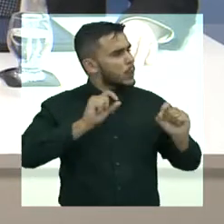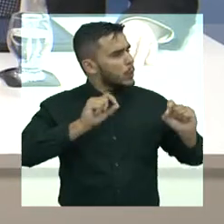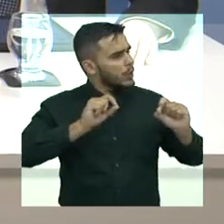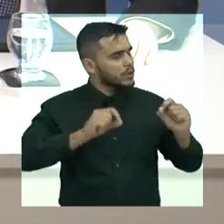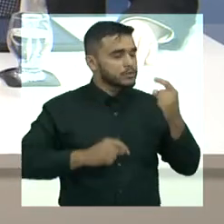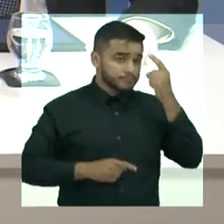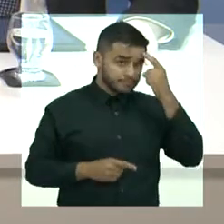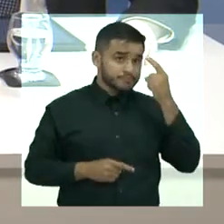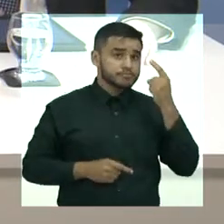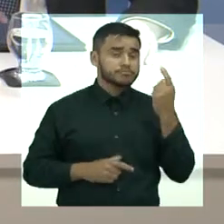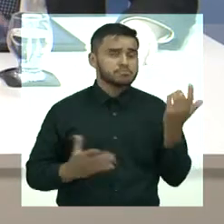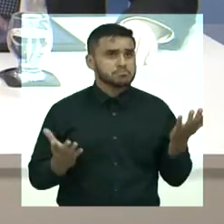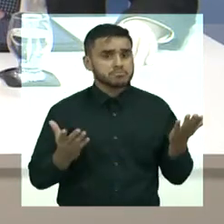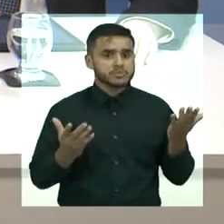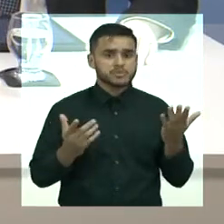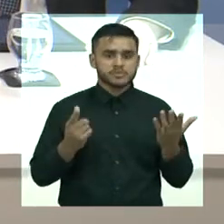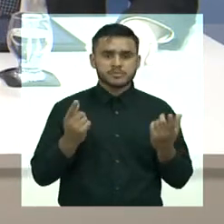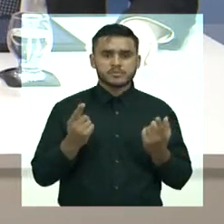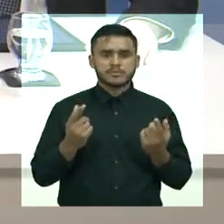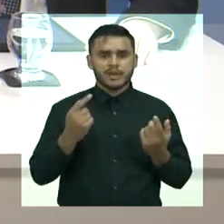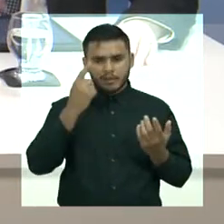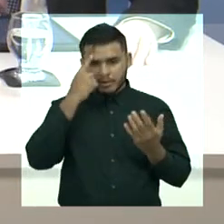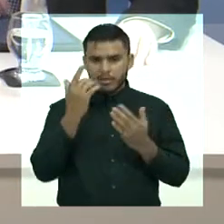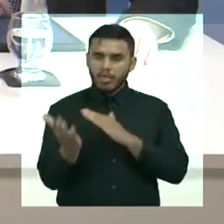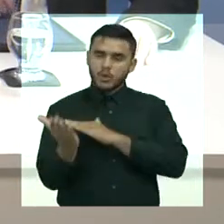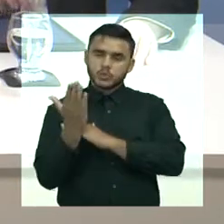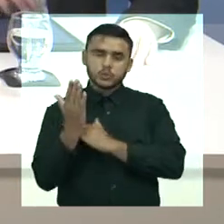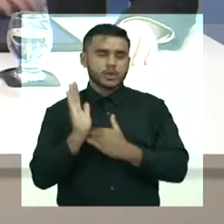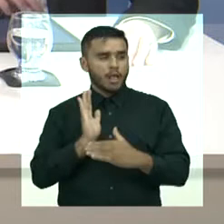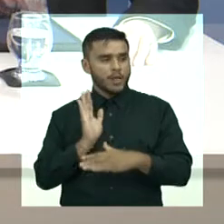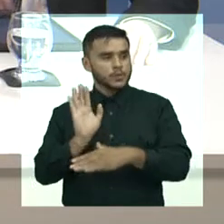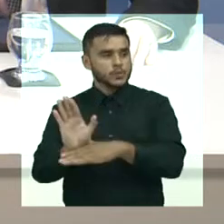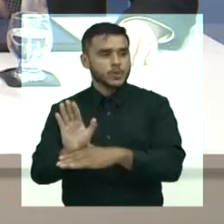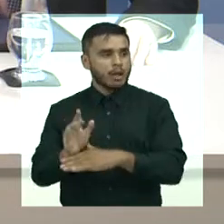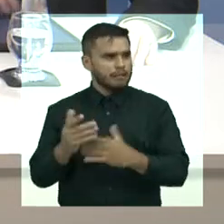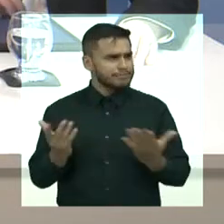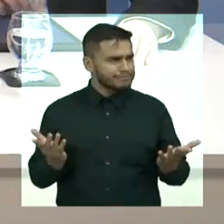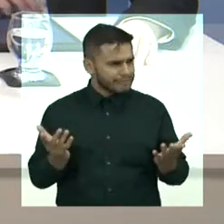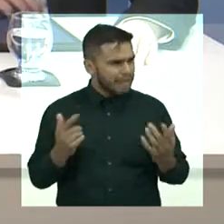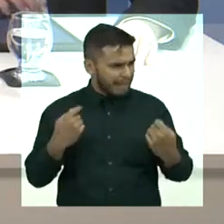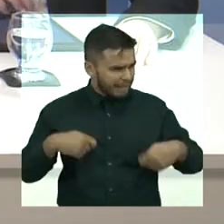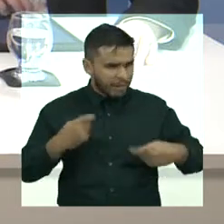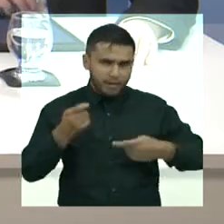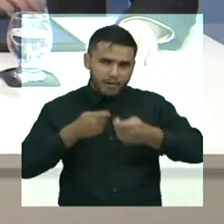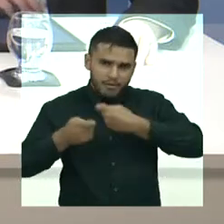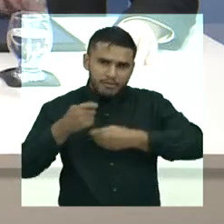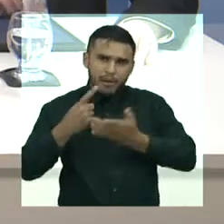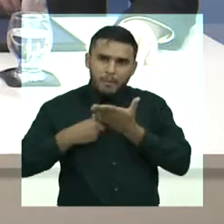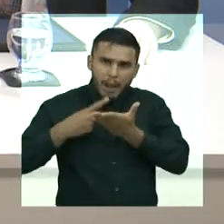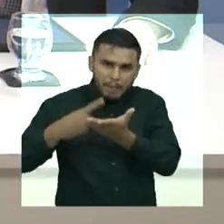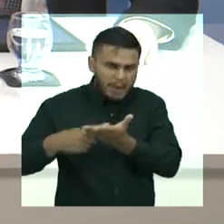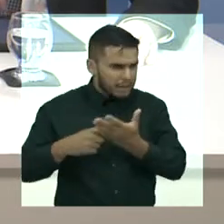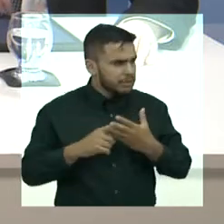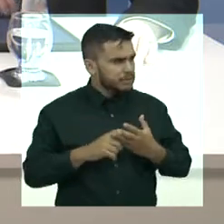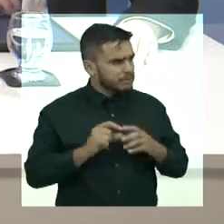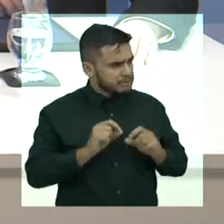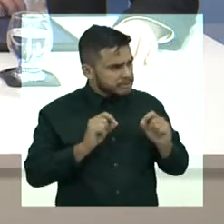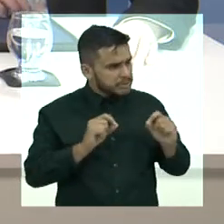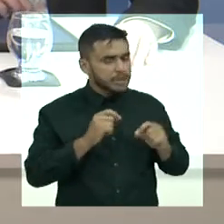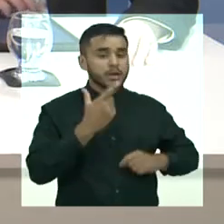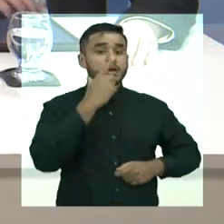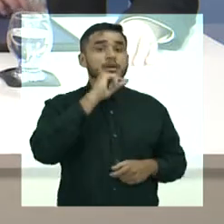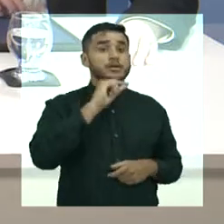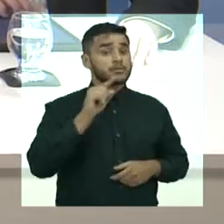mais uma espécie de parlamentarismo, tamanha a articulação quase que autônoma